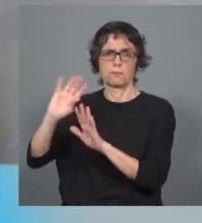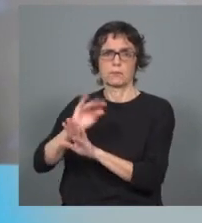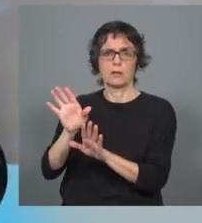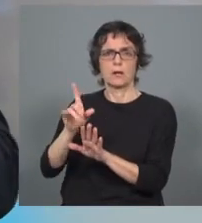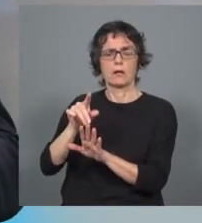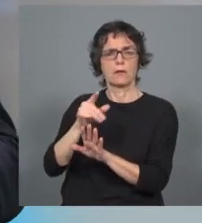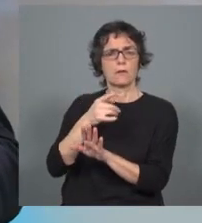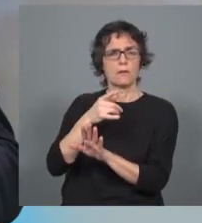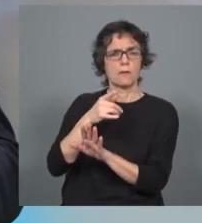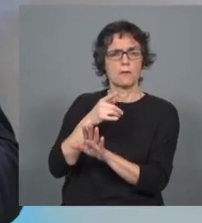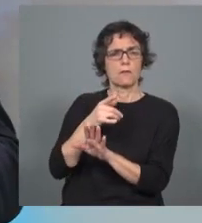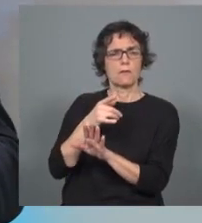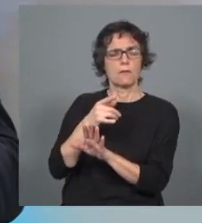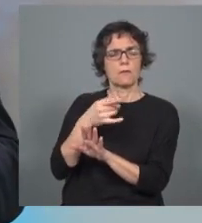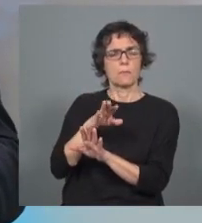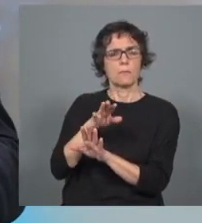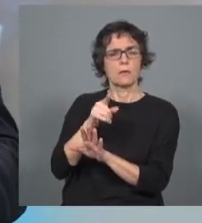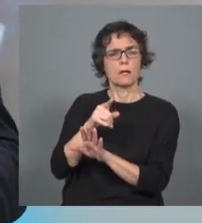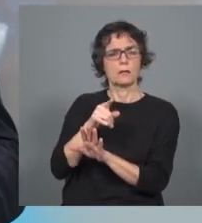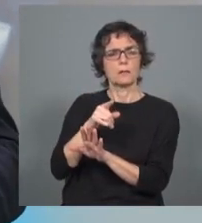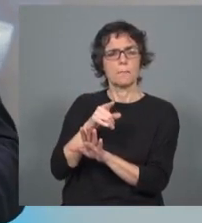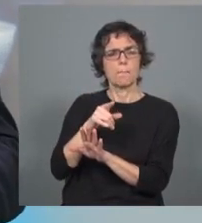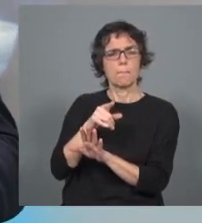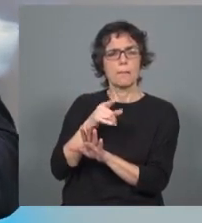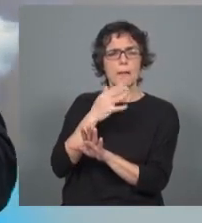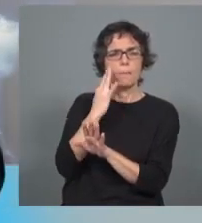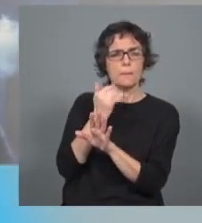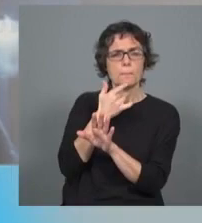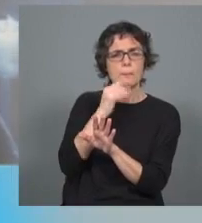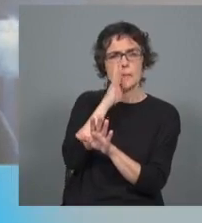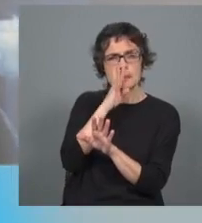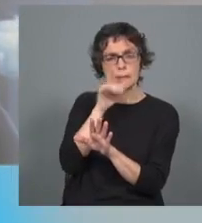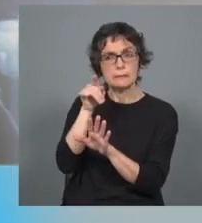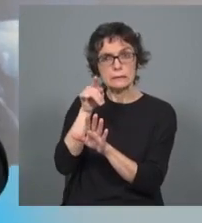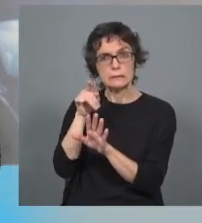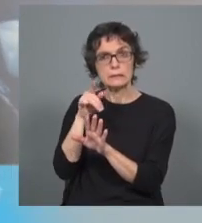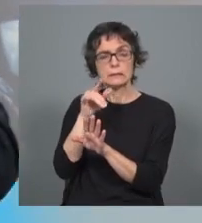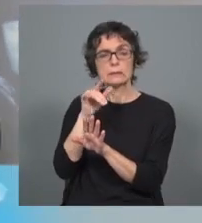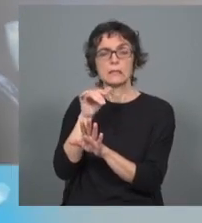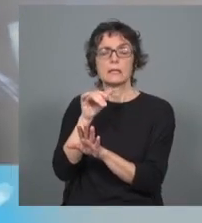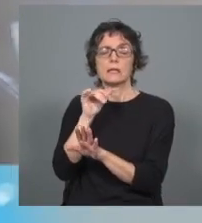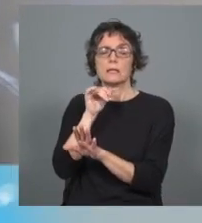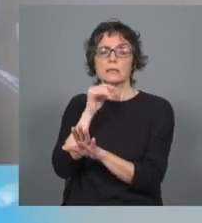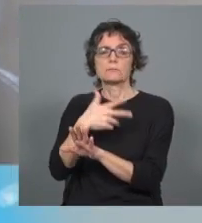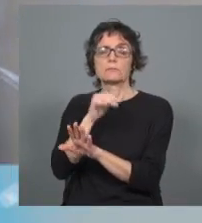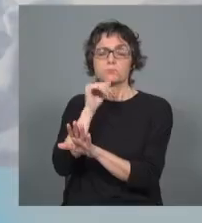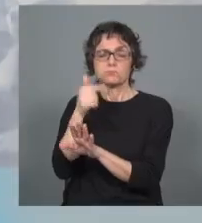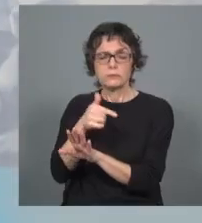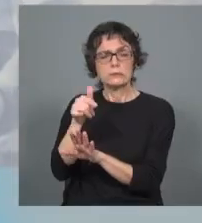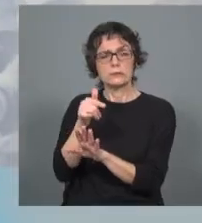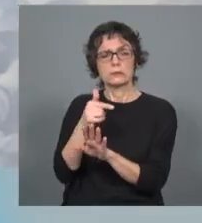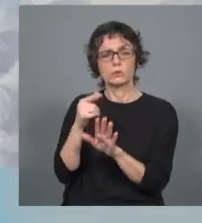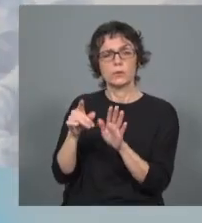questão de saber se a admissibilidade da eutanásia violava ou não a Constituição em si e por si, o direito à vida antes de